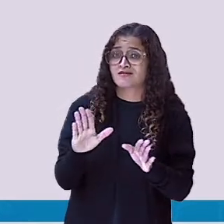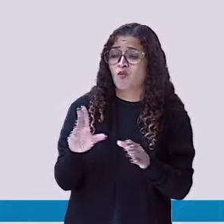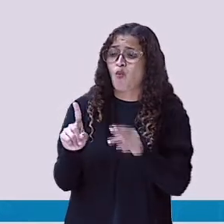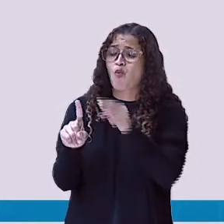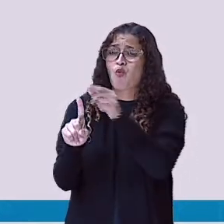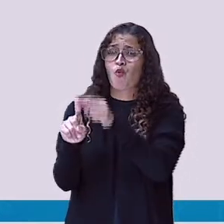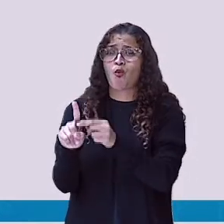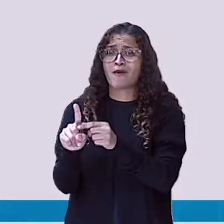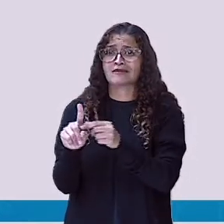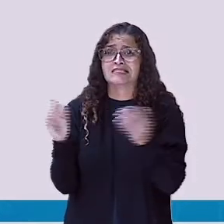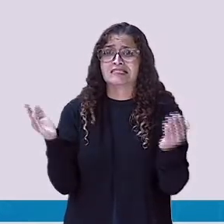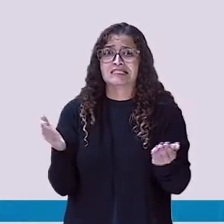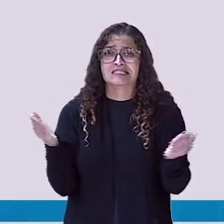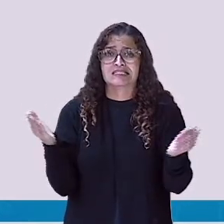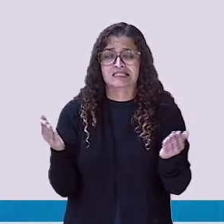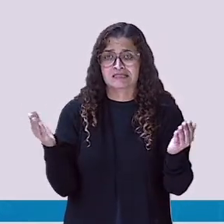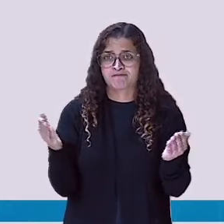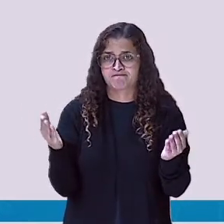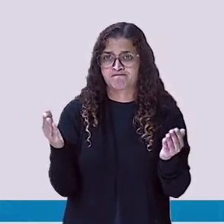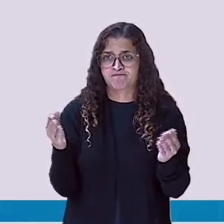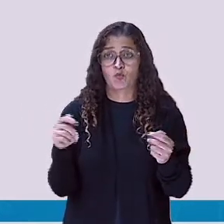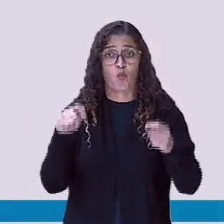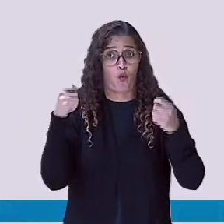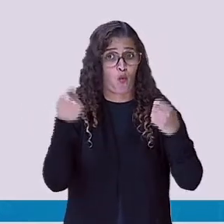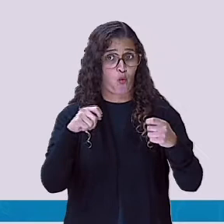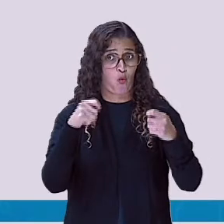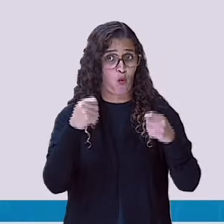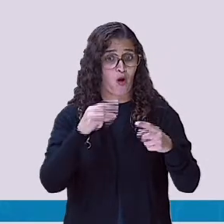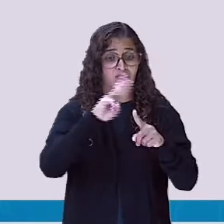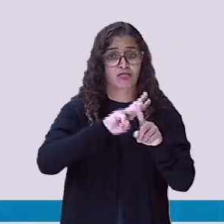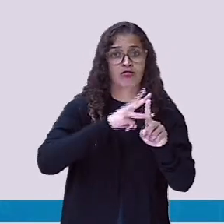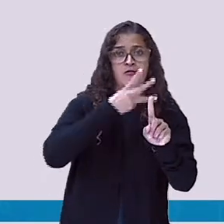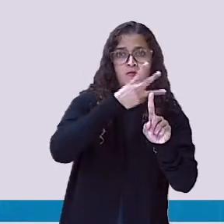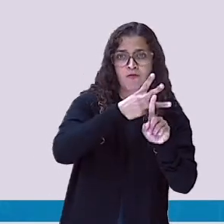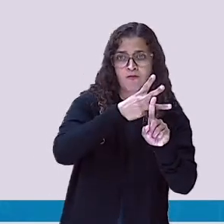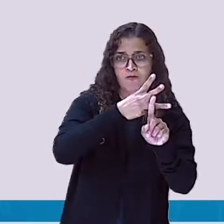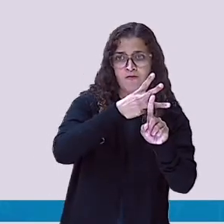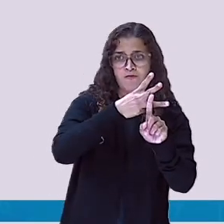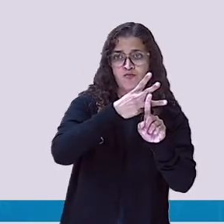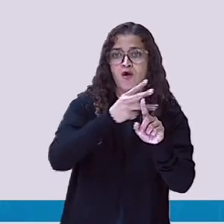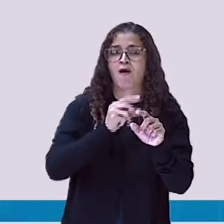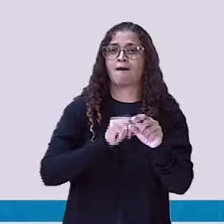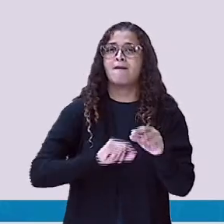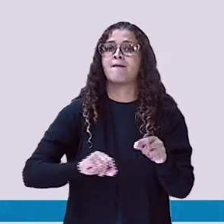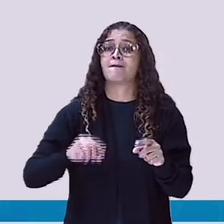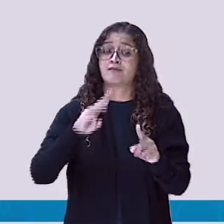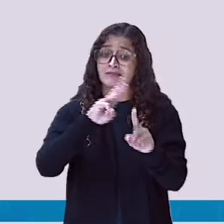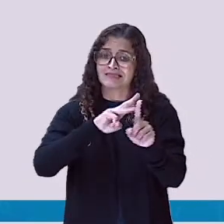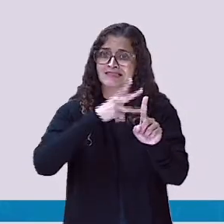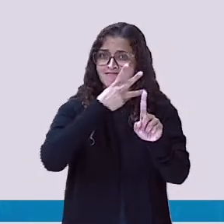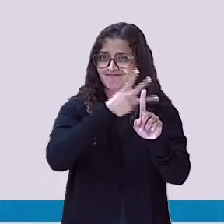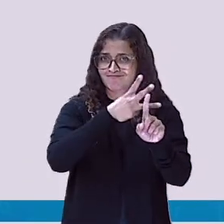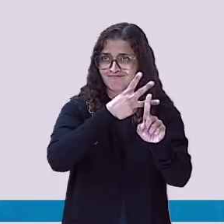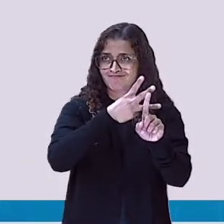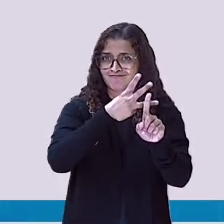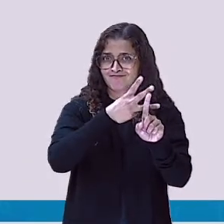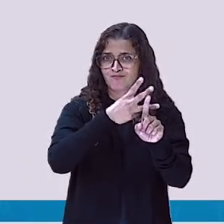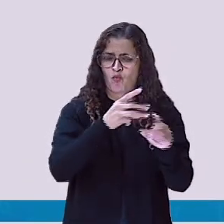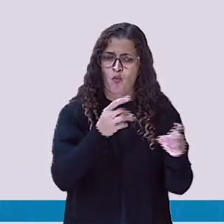Mas este mês, ele precisa vender o triplo. Ó,